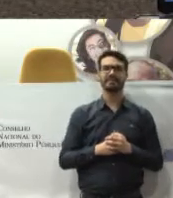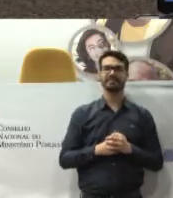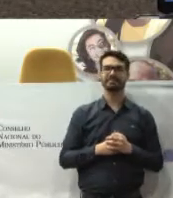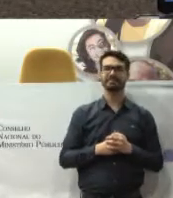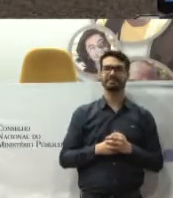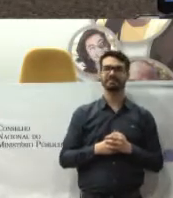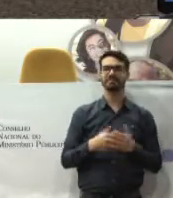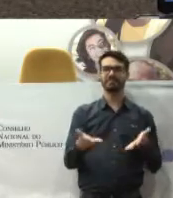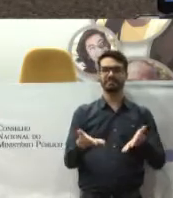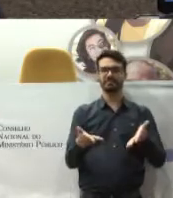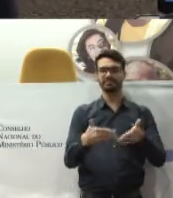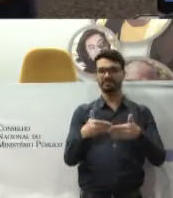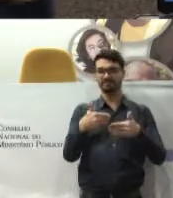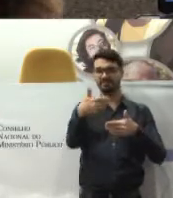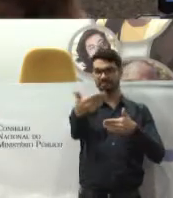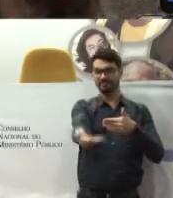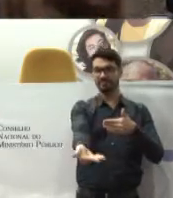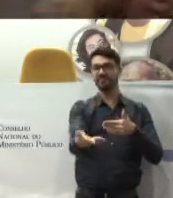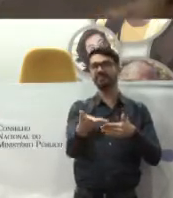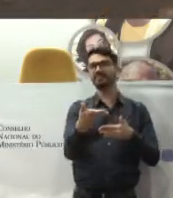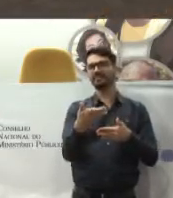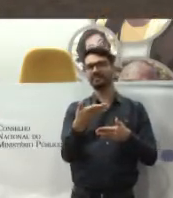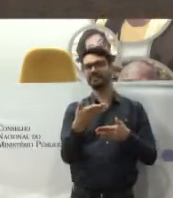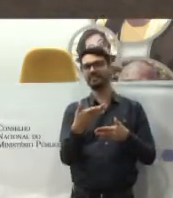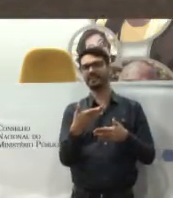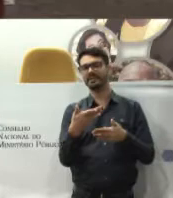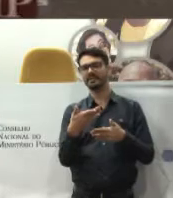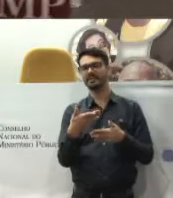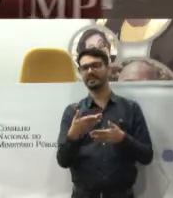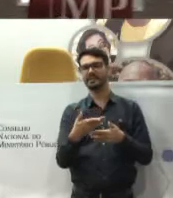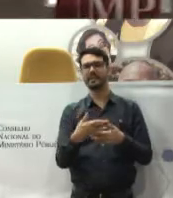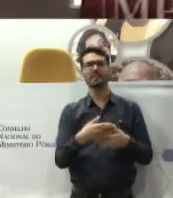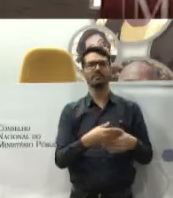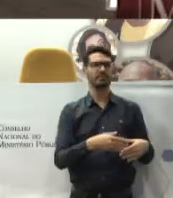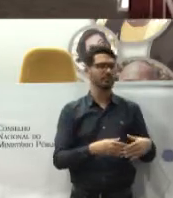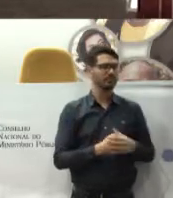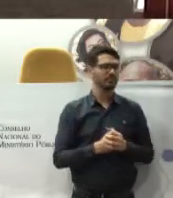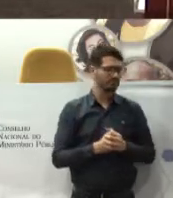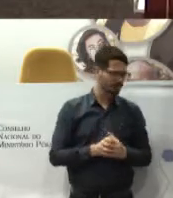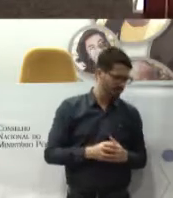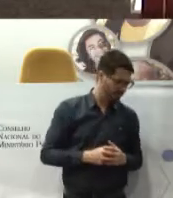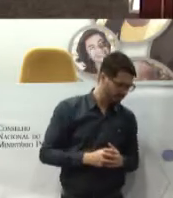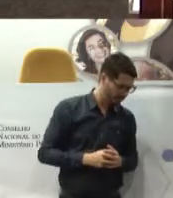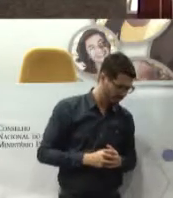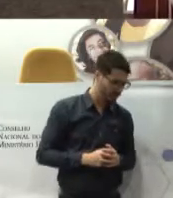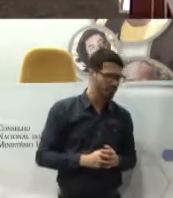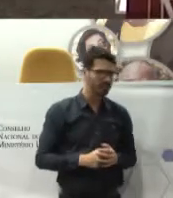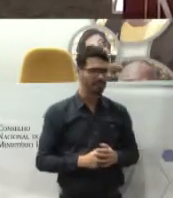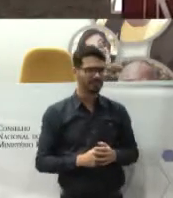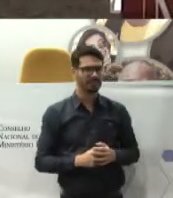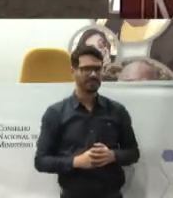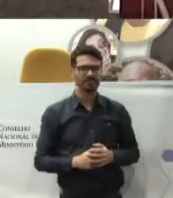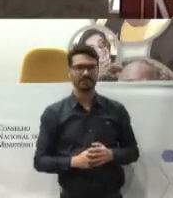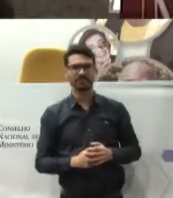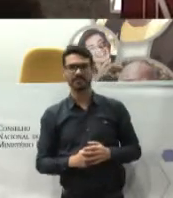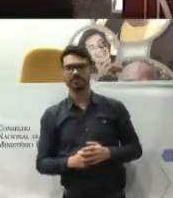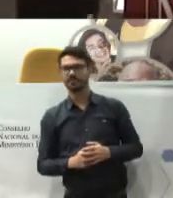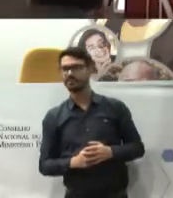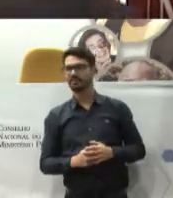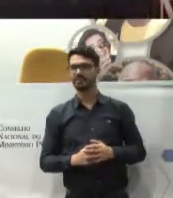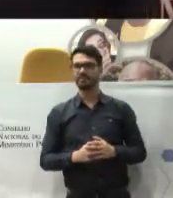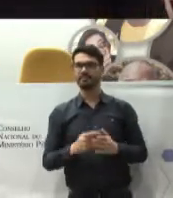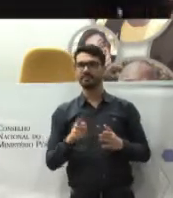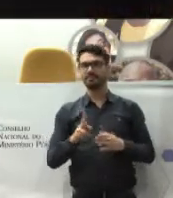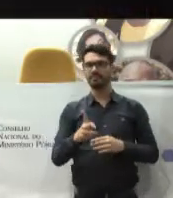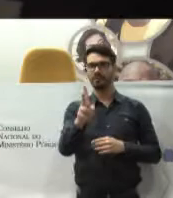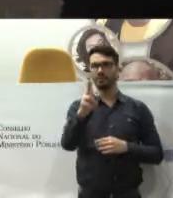Na sequência, agora vamos já passar a palavra para o meu amigo aqui, Edilson, para que ele possa seguir aqui com o